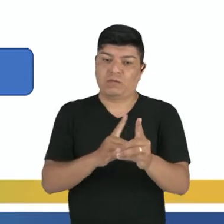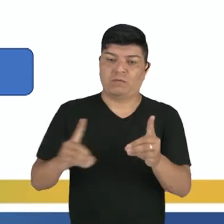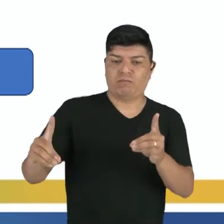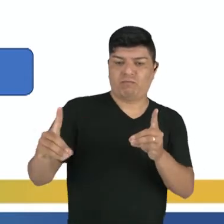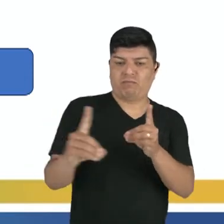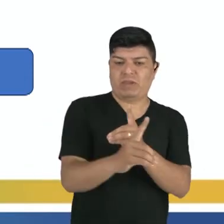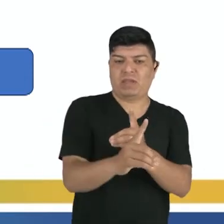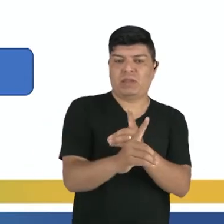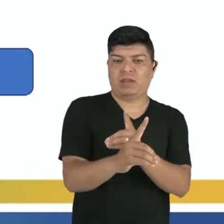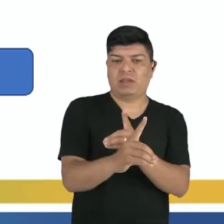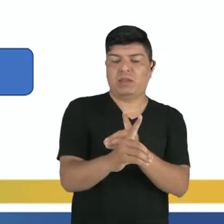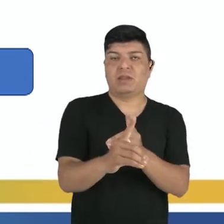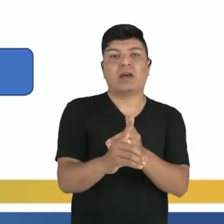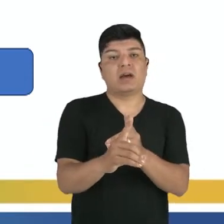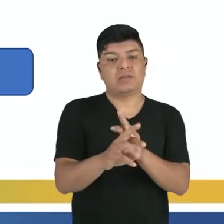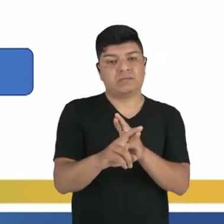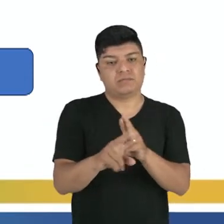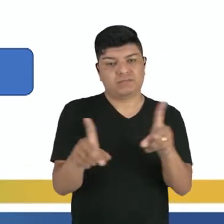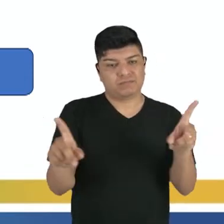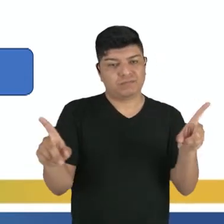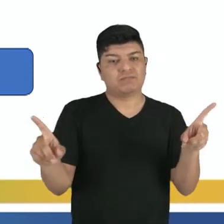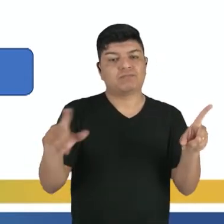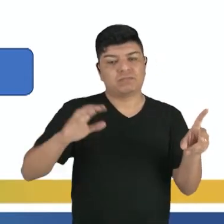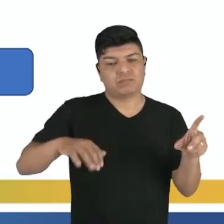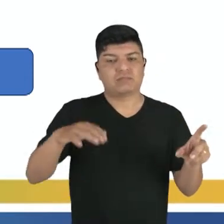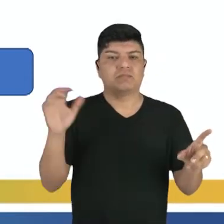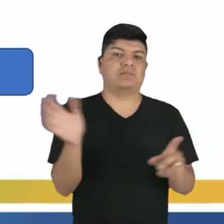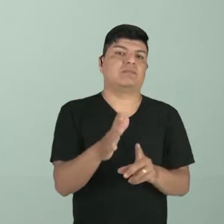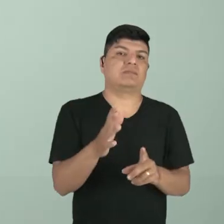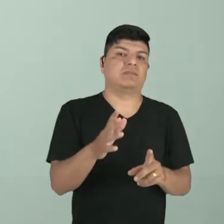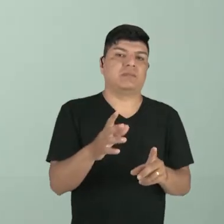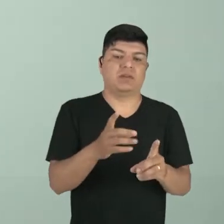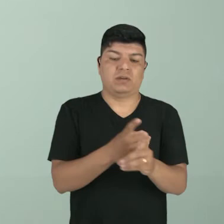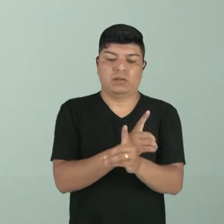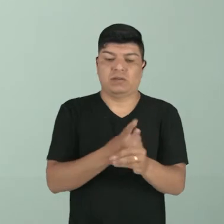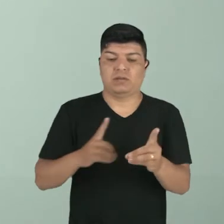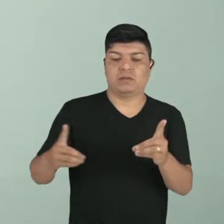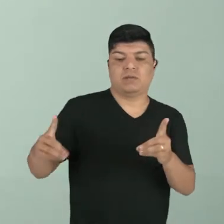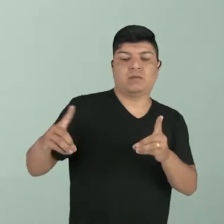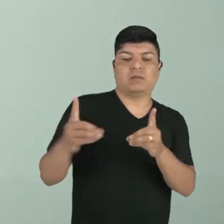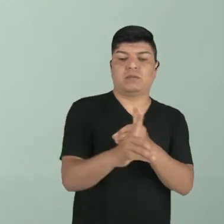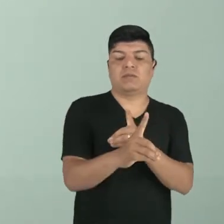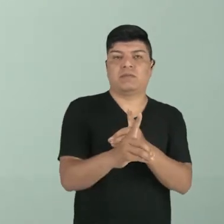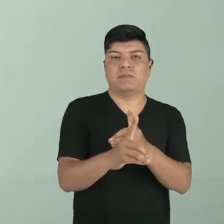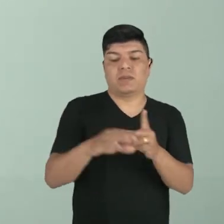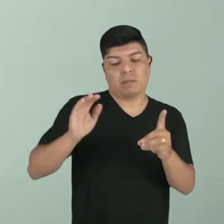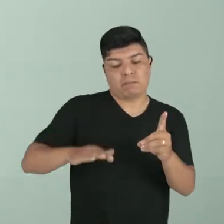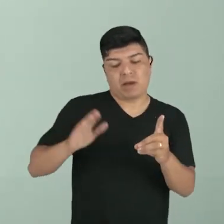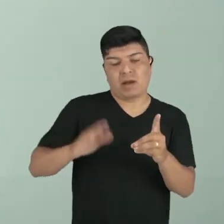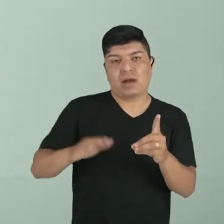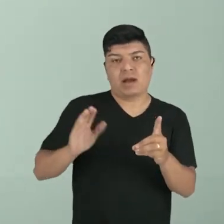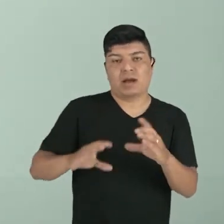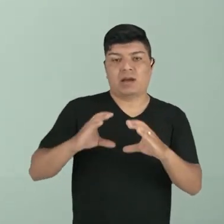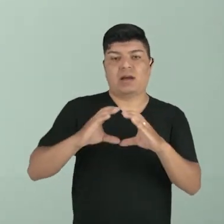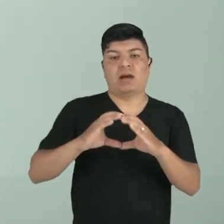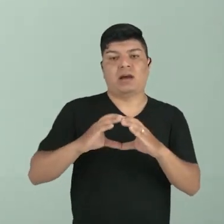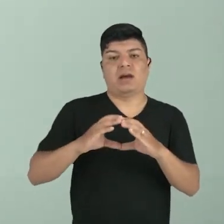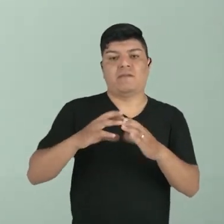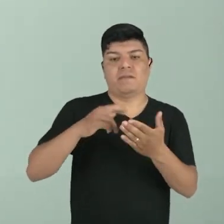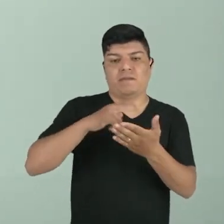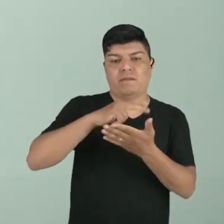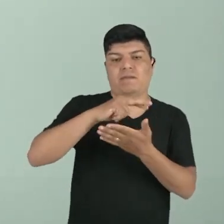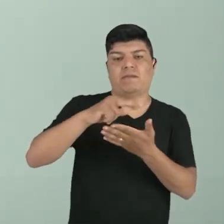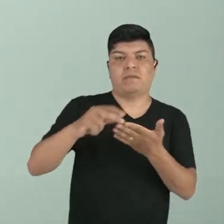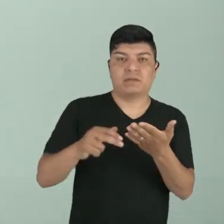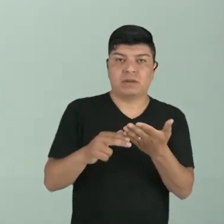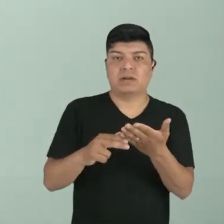drible qual é a diferença no mundo embora elas são completamente diferentes o drible no handebol quando você baixa a bola no solo ali repetindo